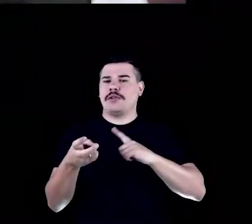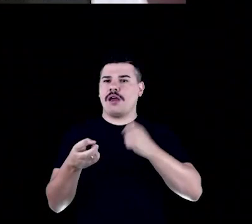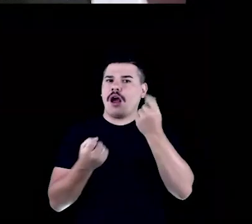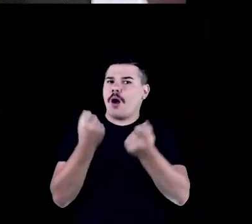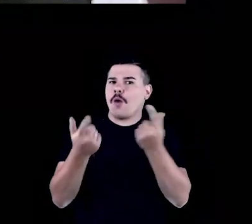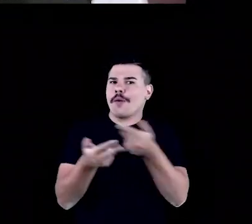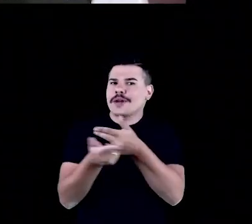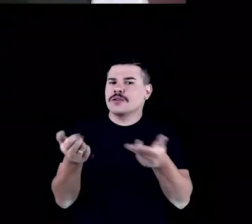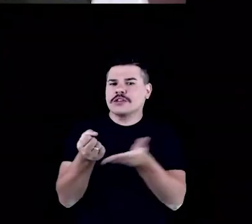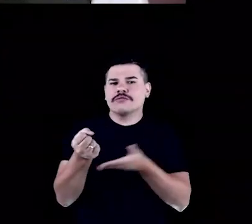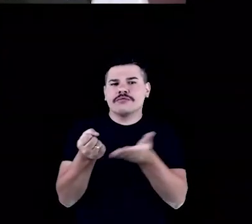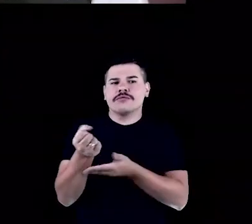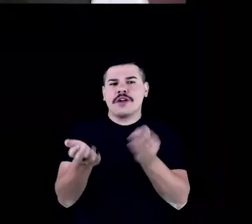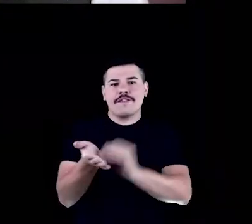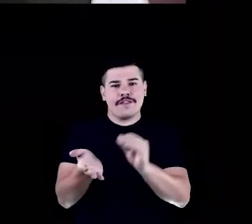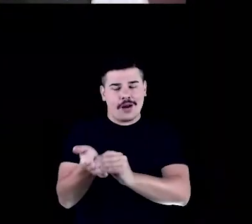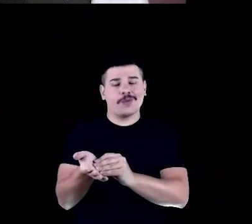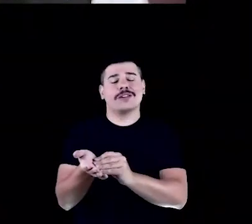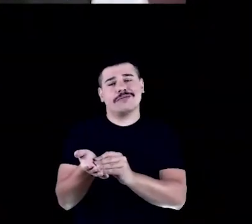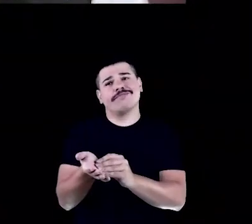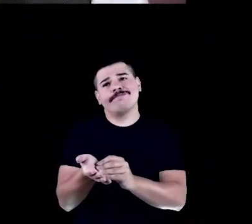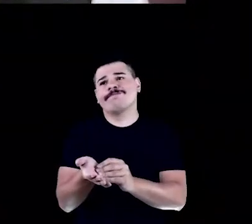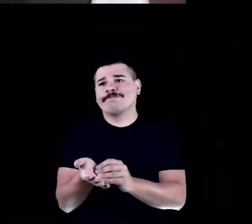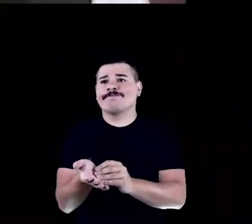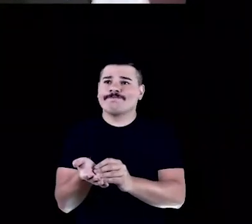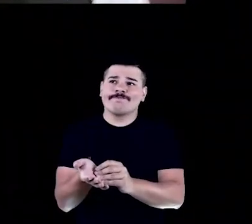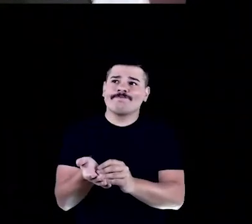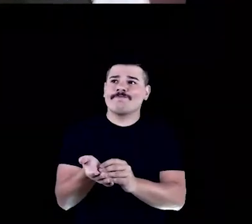algumas coisas muito fundamentais, assim,